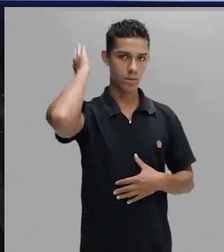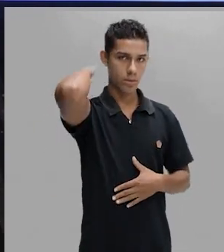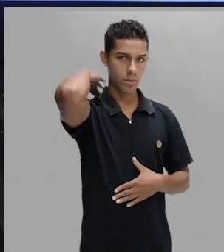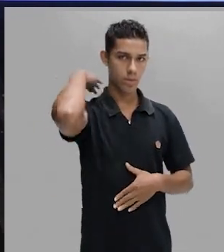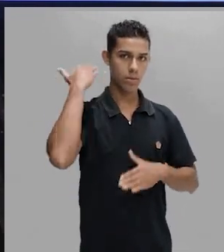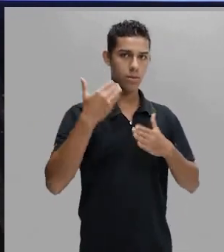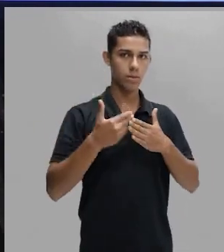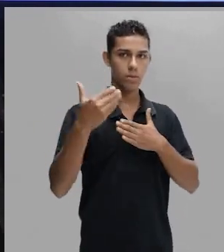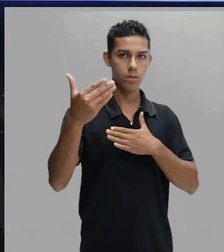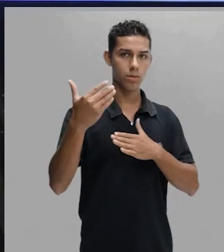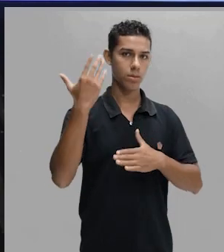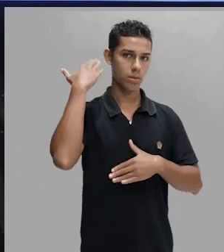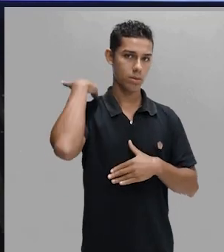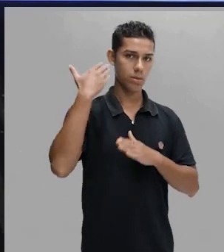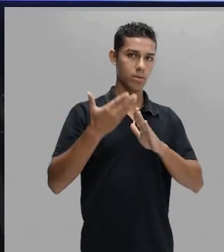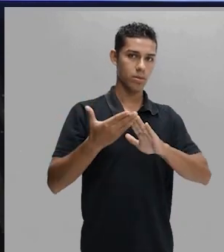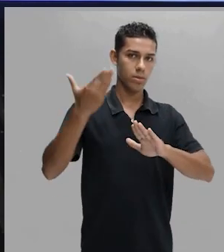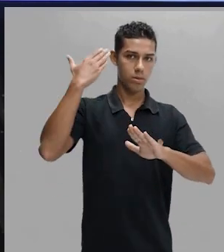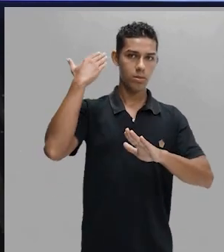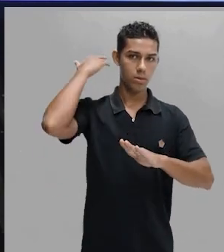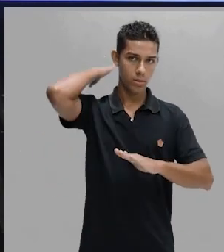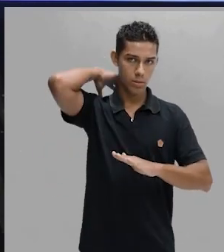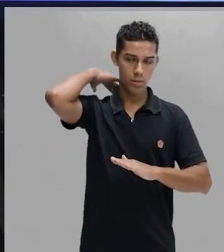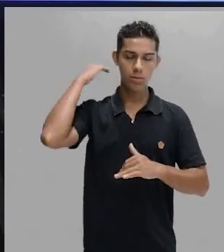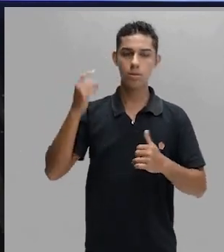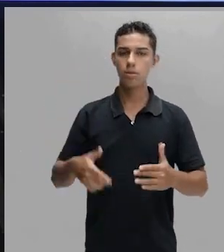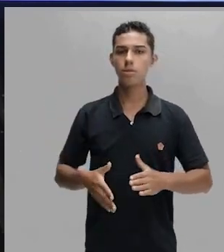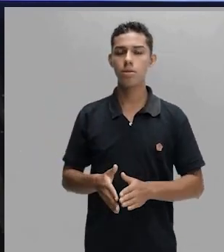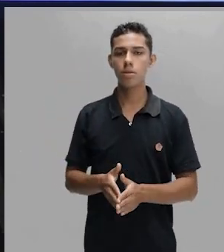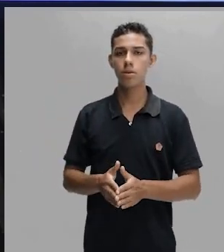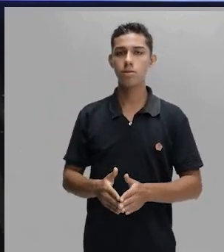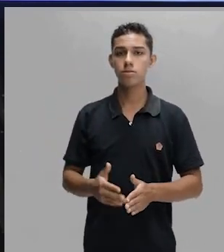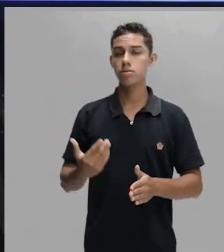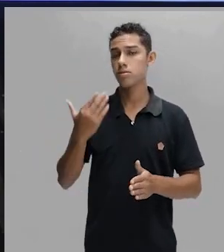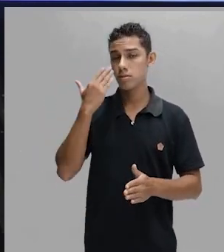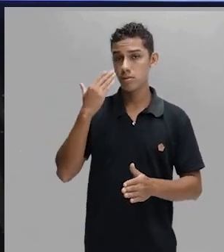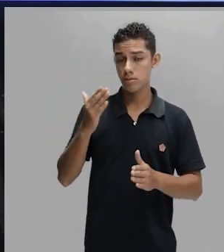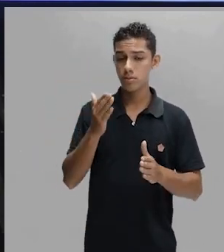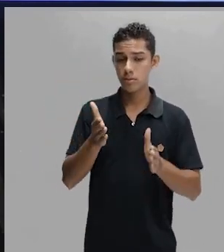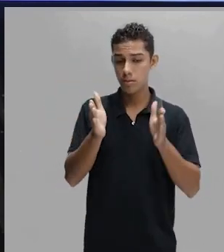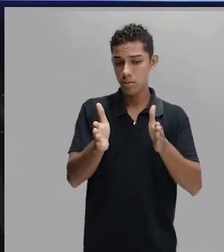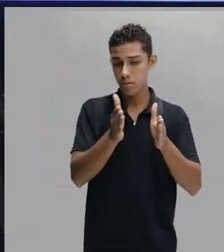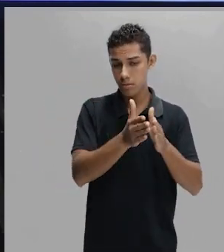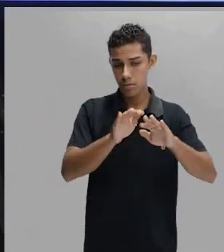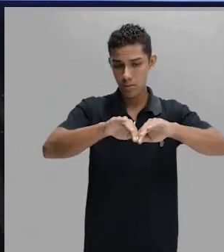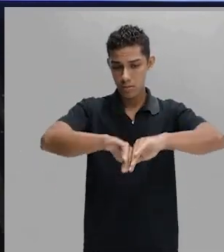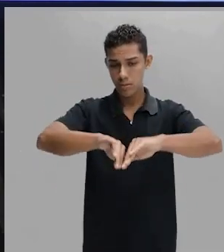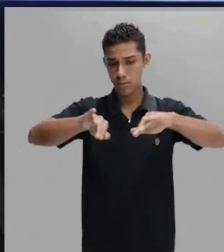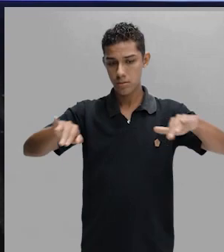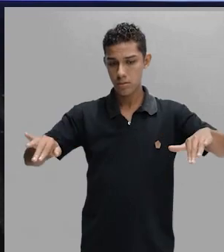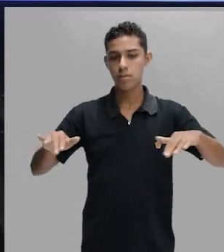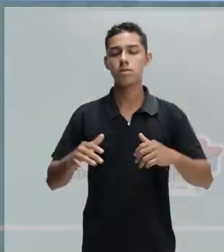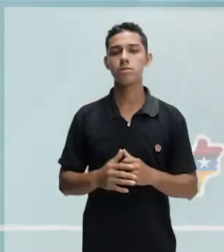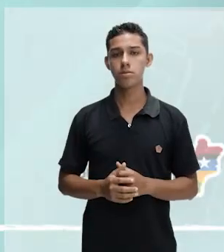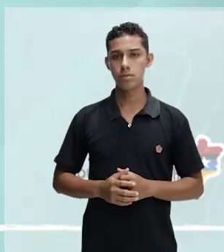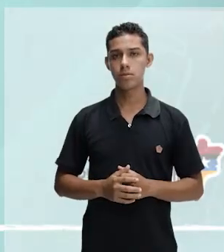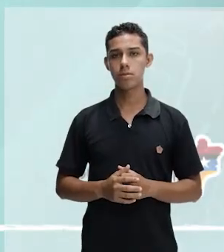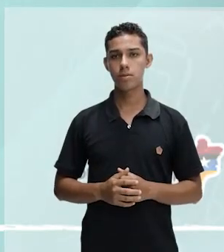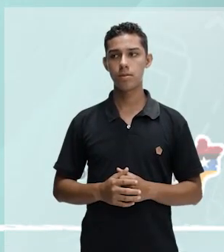dividir, vai cortar meu corpo aqui ao meio, lateralmente. Vai ficar uma parte anterior e uma parte o quê?